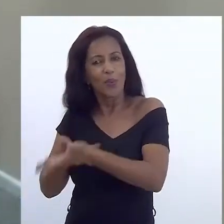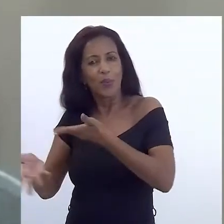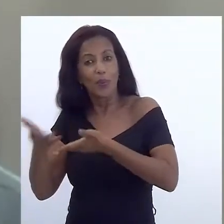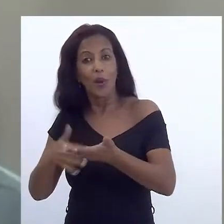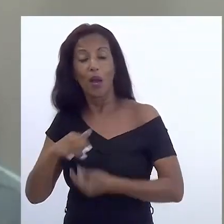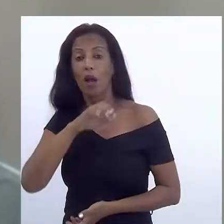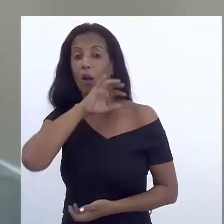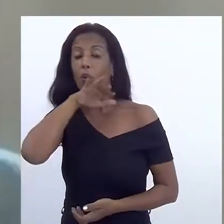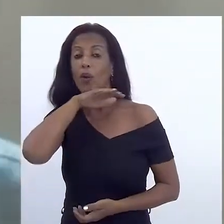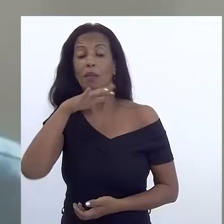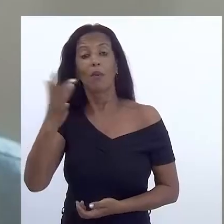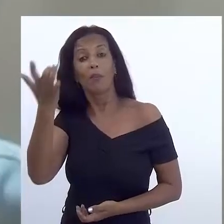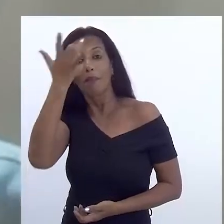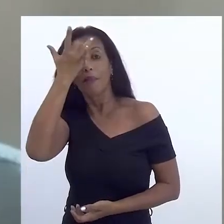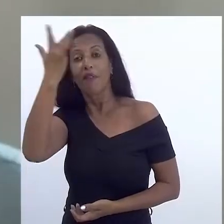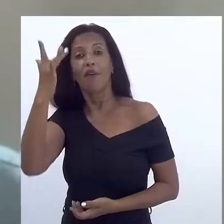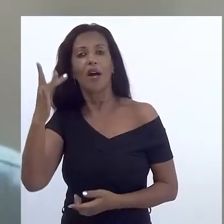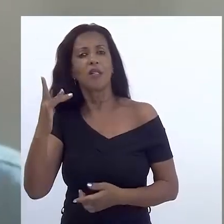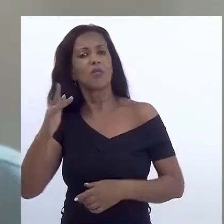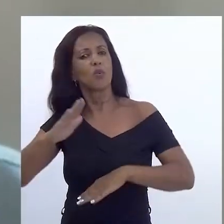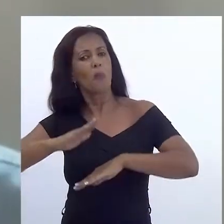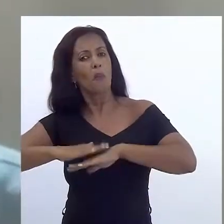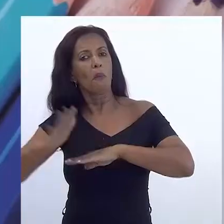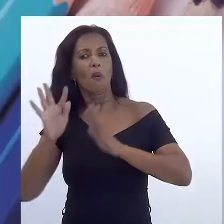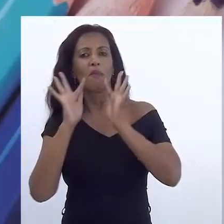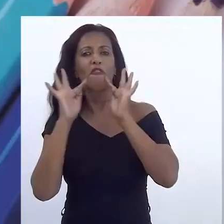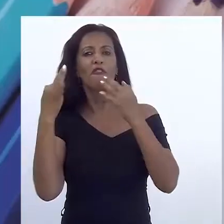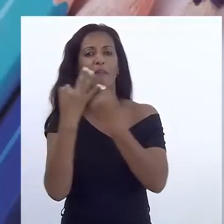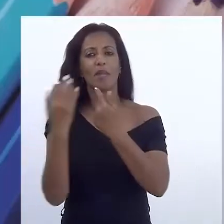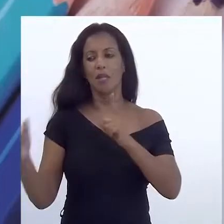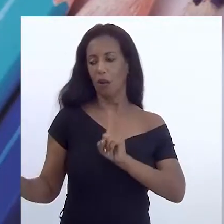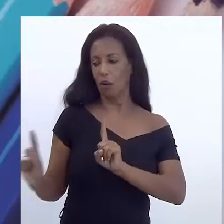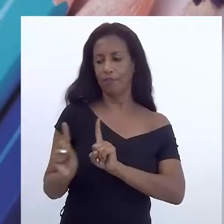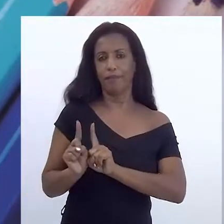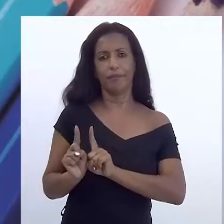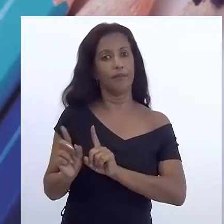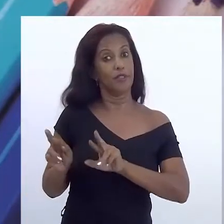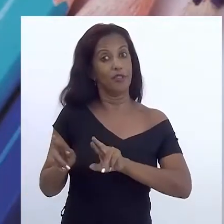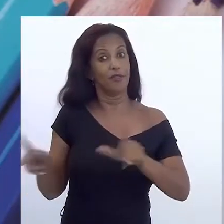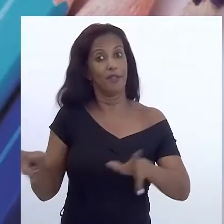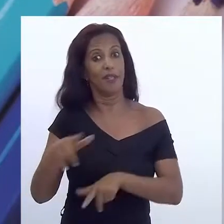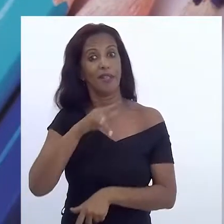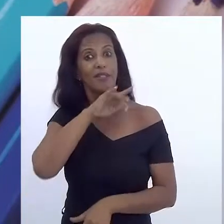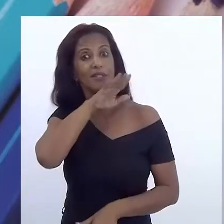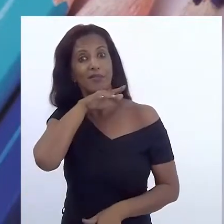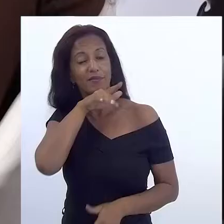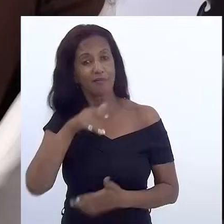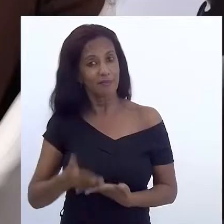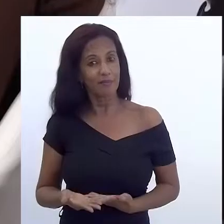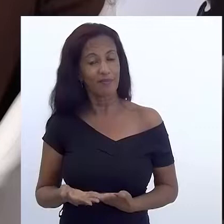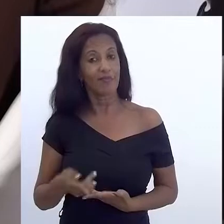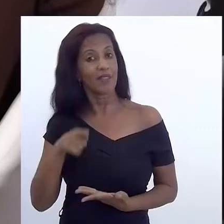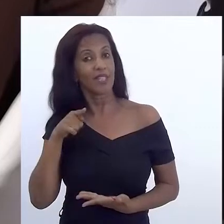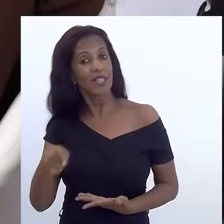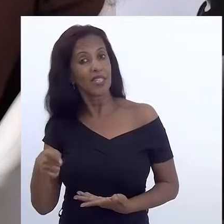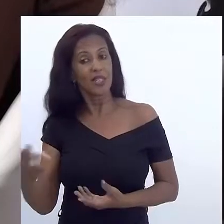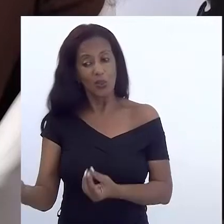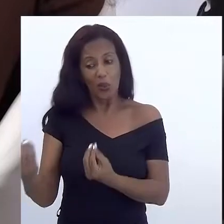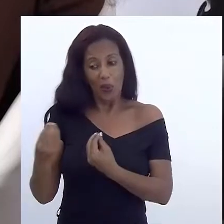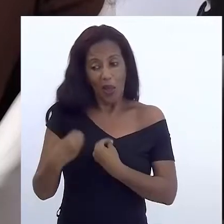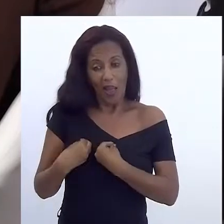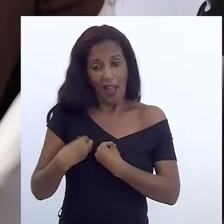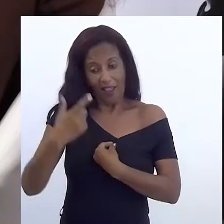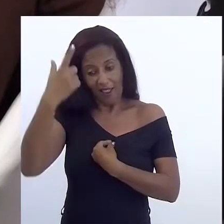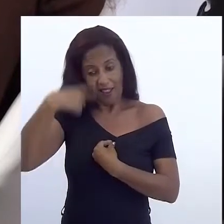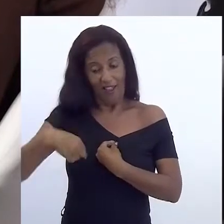que se estabeleceria até com o próprio familiar. Que interessante isso, muito interessante. E isso remonta à nossa origem da espécie